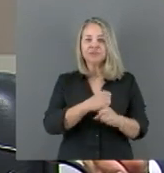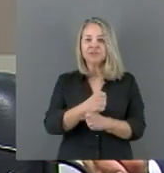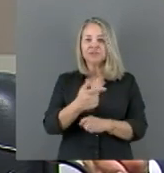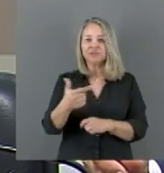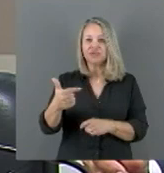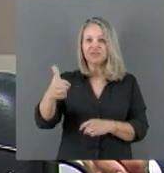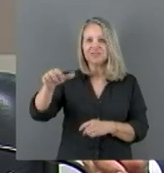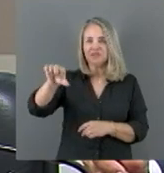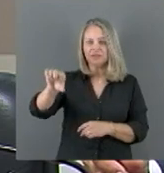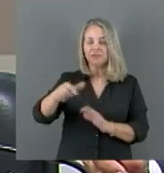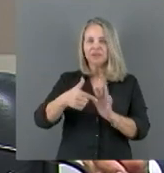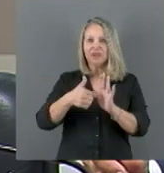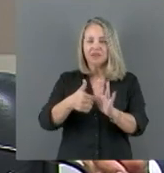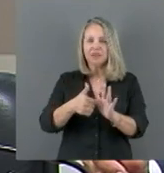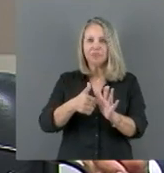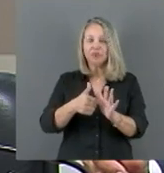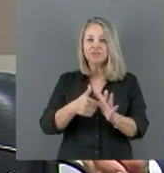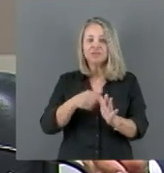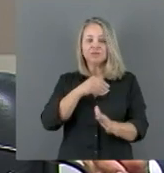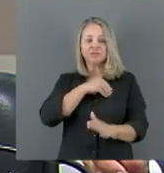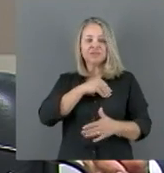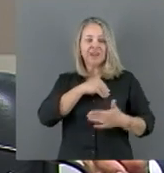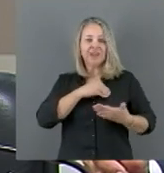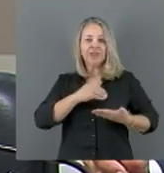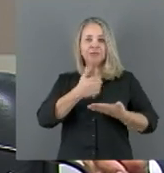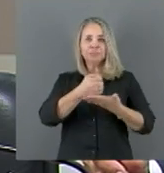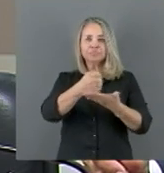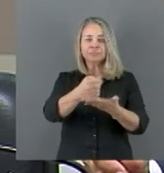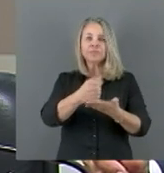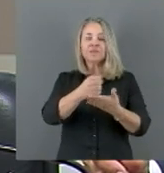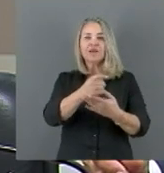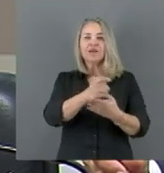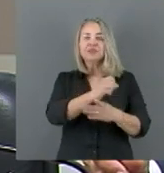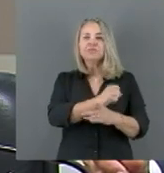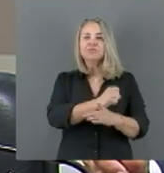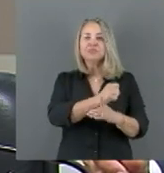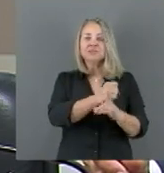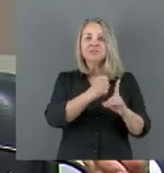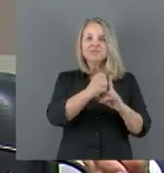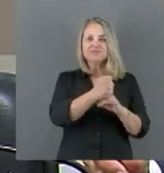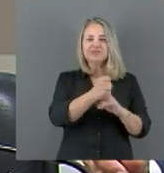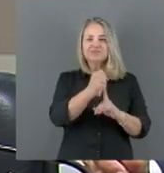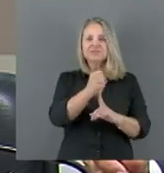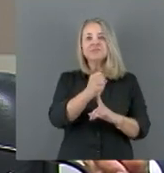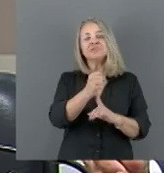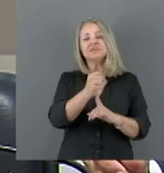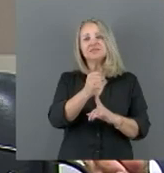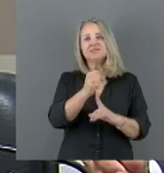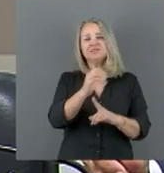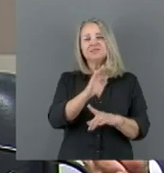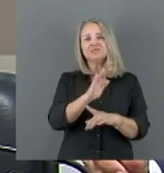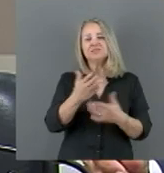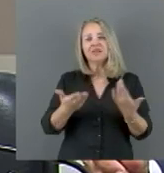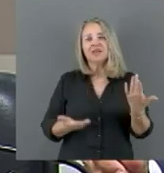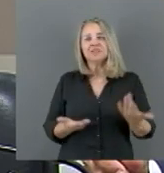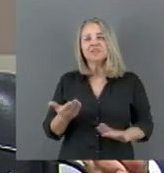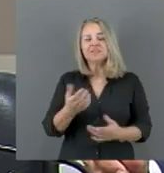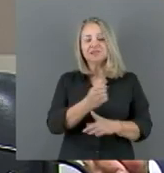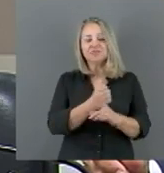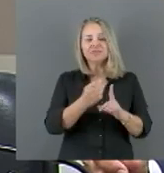que estabelece o piso nacional salarial dos assistentes sociais em tramitação na Câmara dos